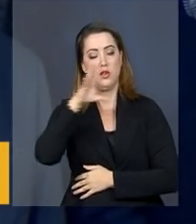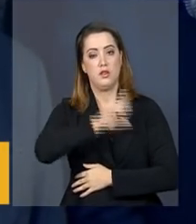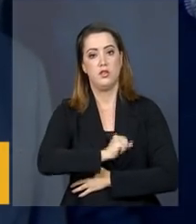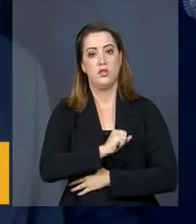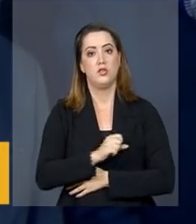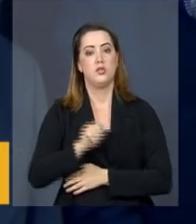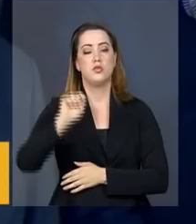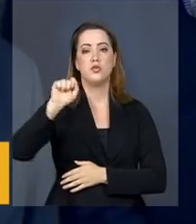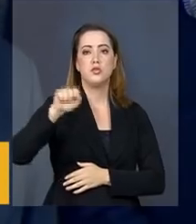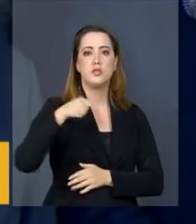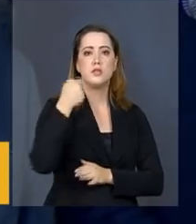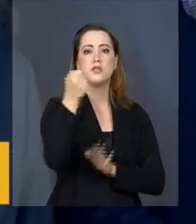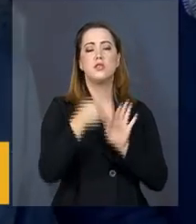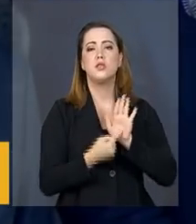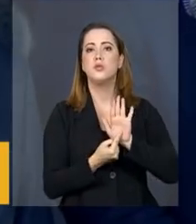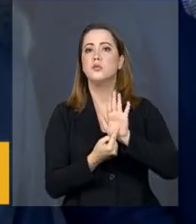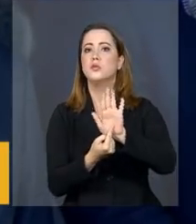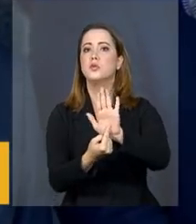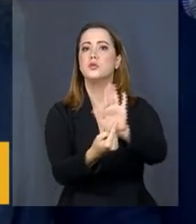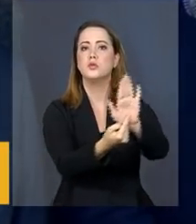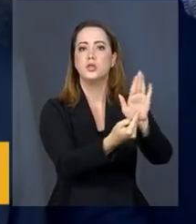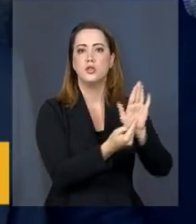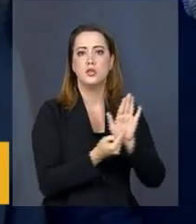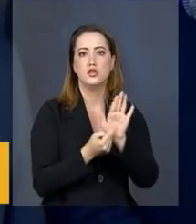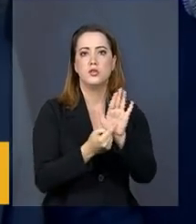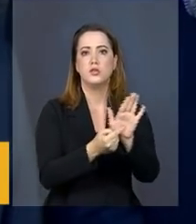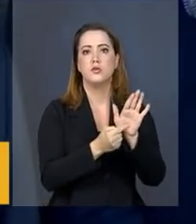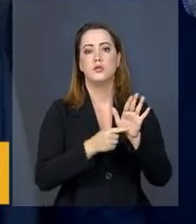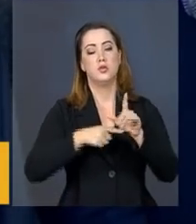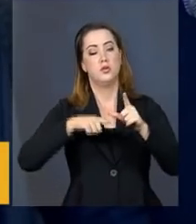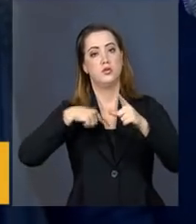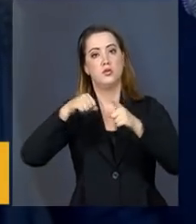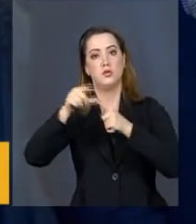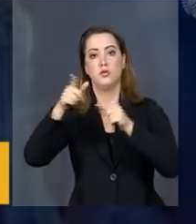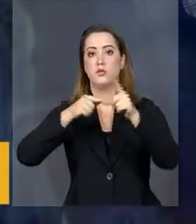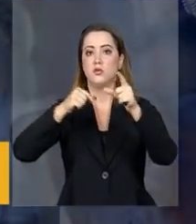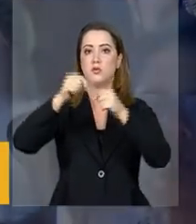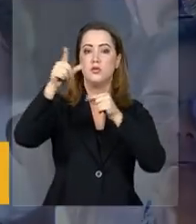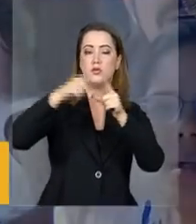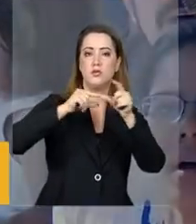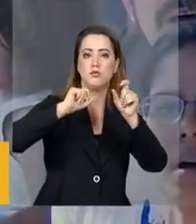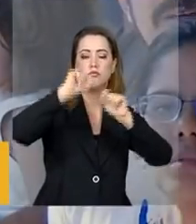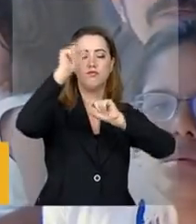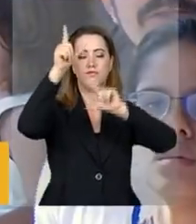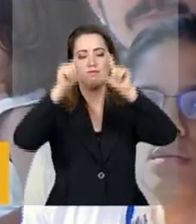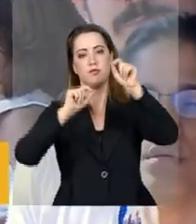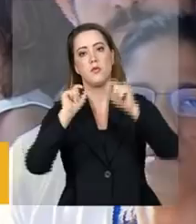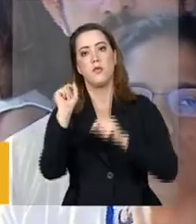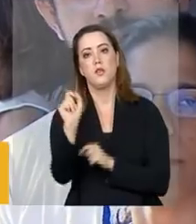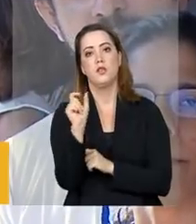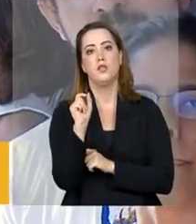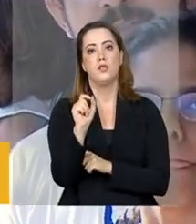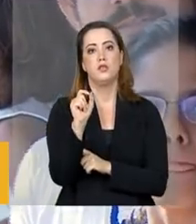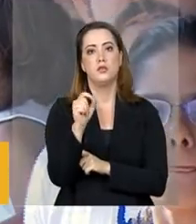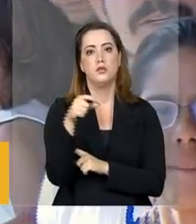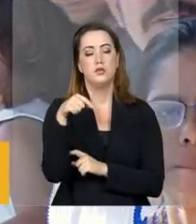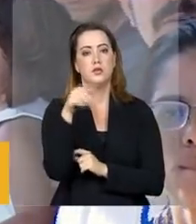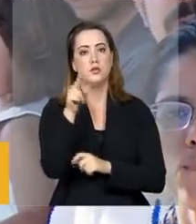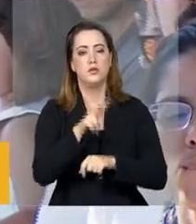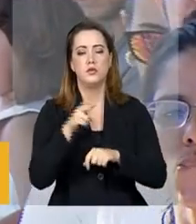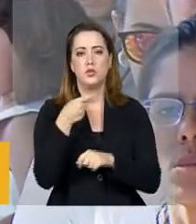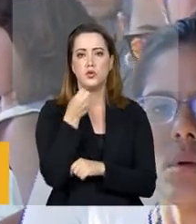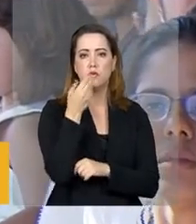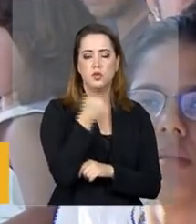amor eterno, seja símbolo o lábaro que ostentas estrelado, e